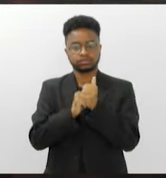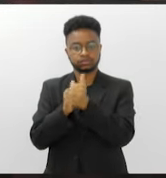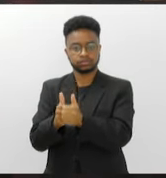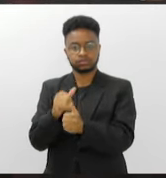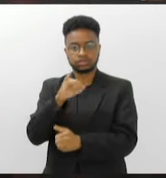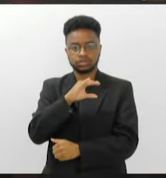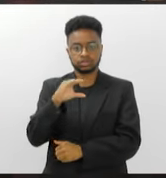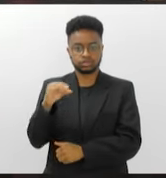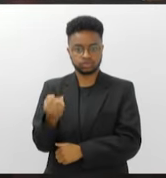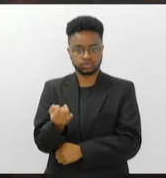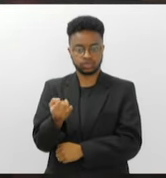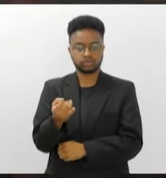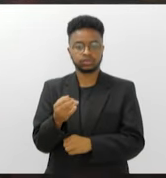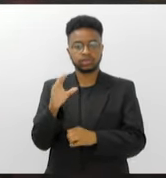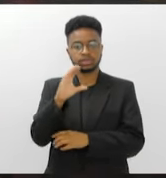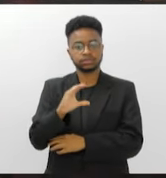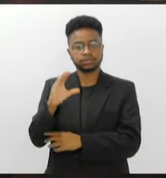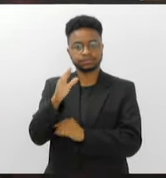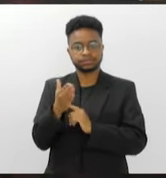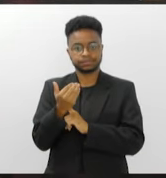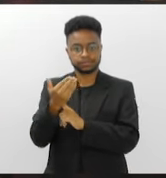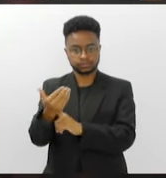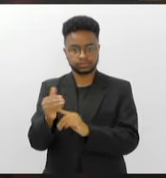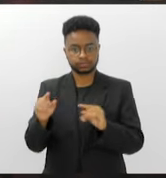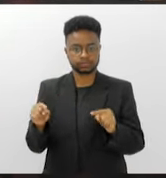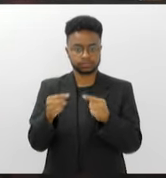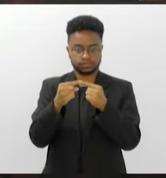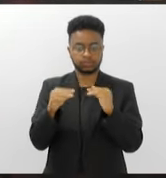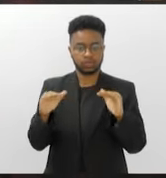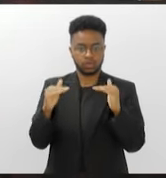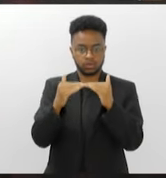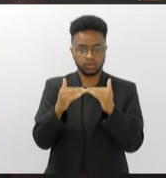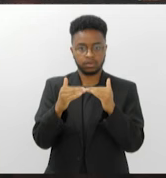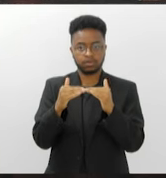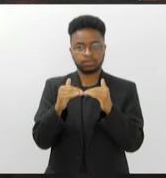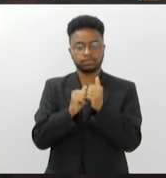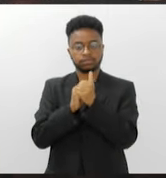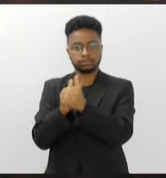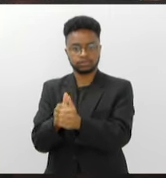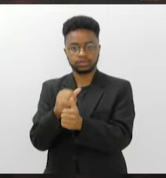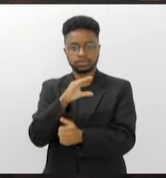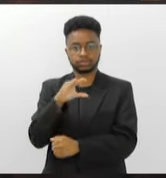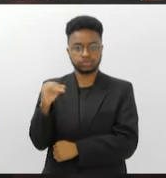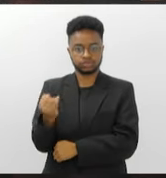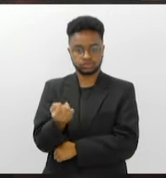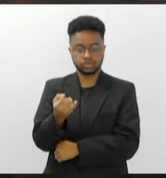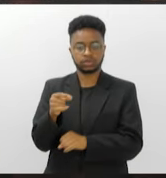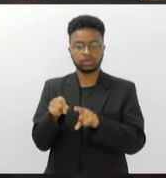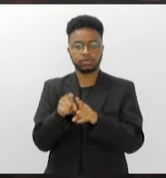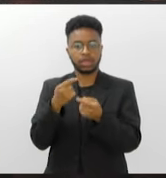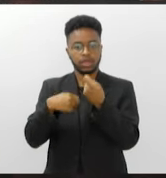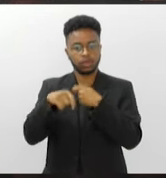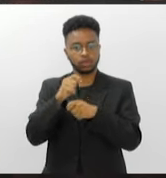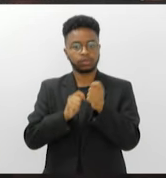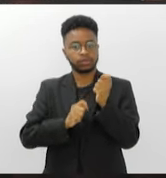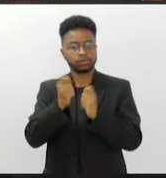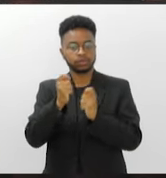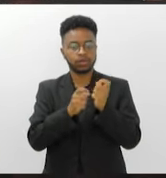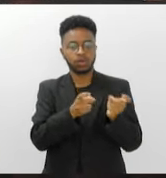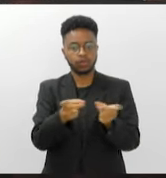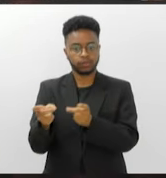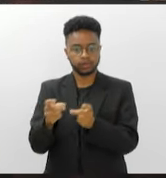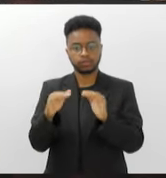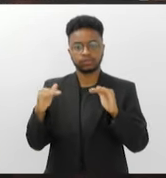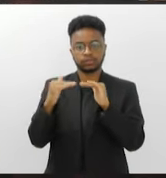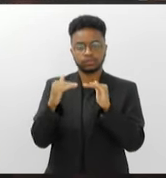CCJ, de Ciência e Tecnologia, favorável com as emendas da CCJ, de Economia, Indústria e Comércio, favorável com as emendas